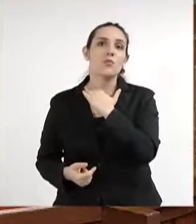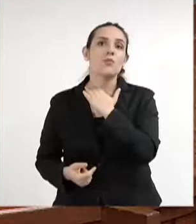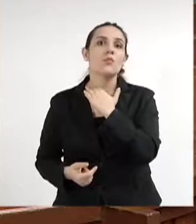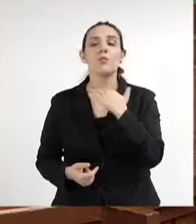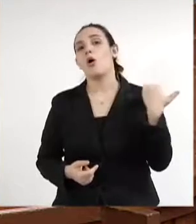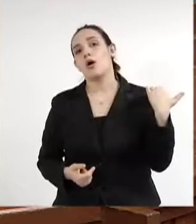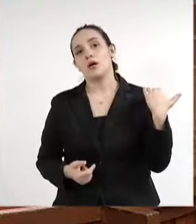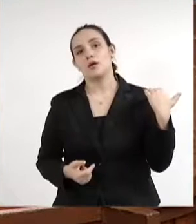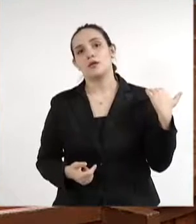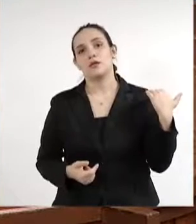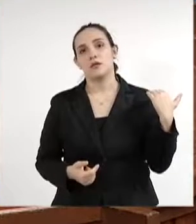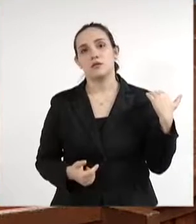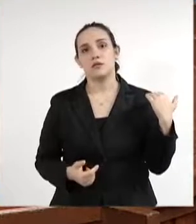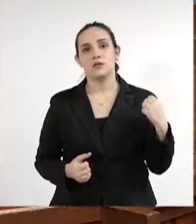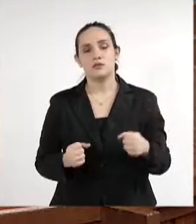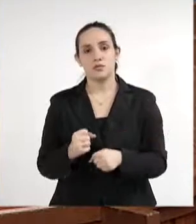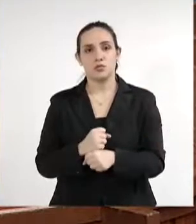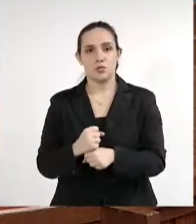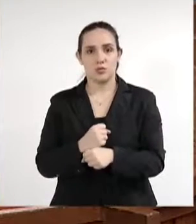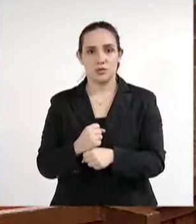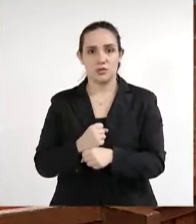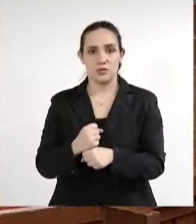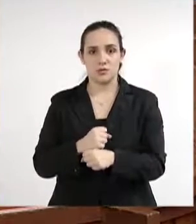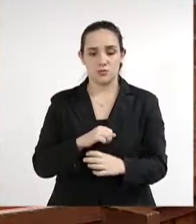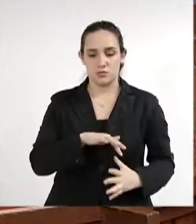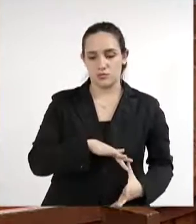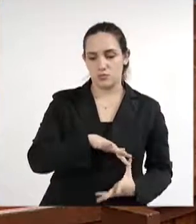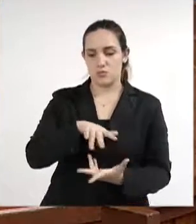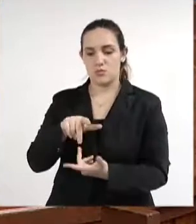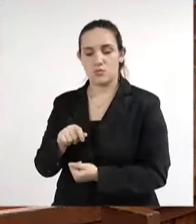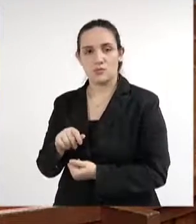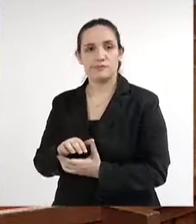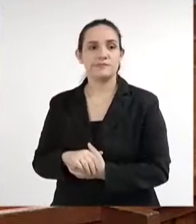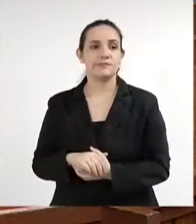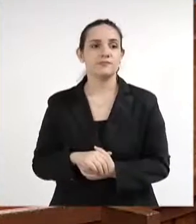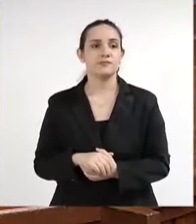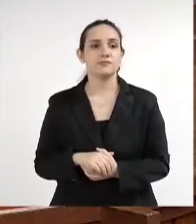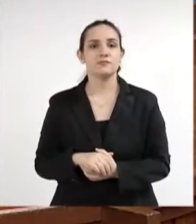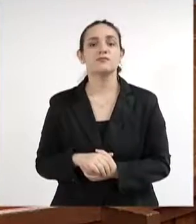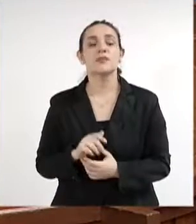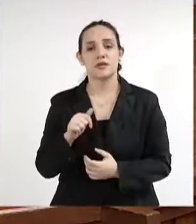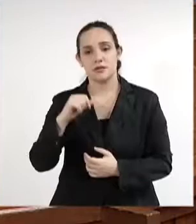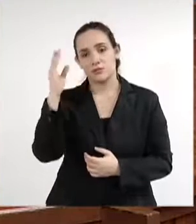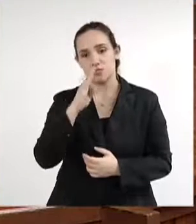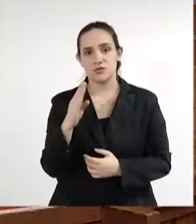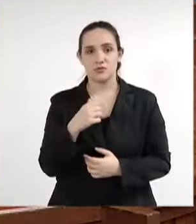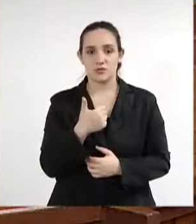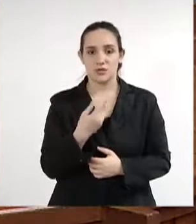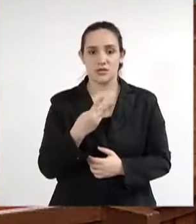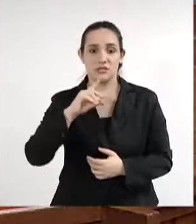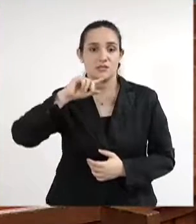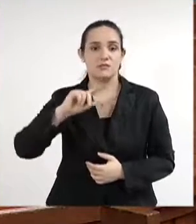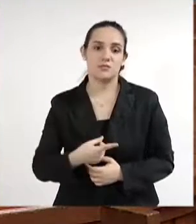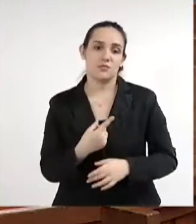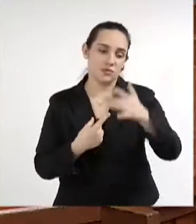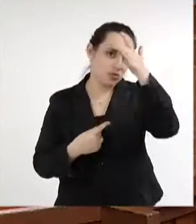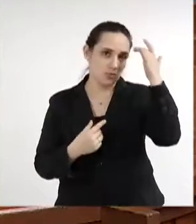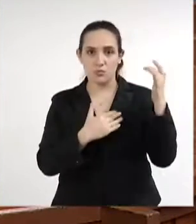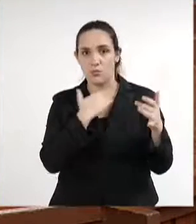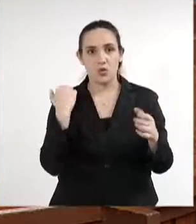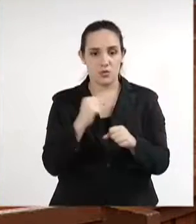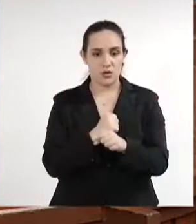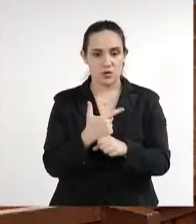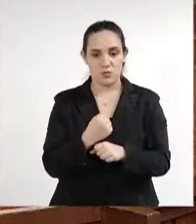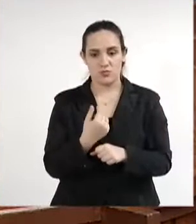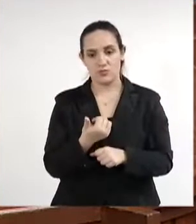No Brasil, mais de 13 mil mortes por suicídio ocorreram só no ano de